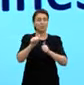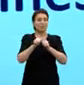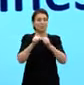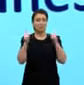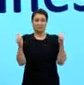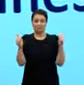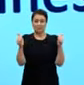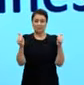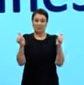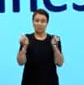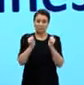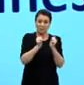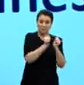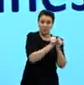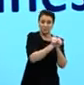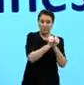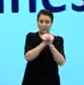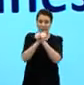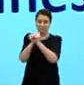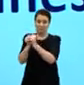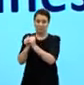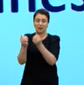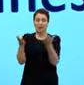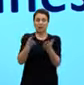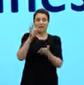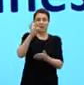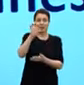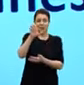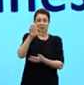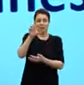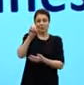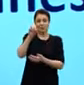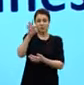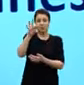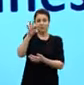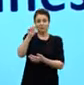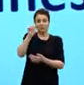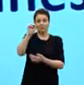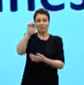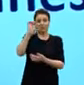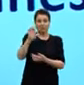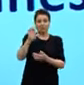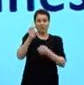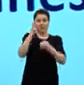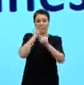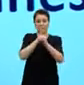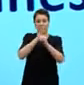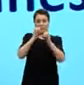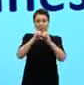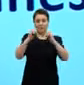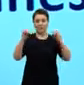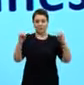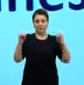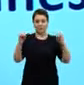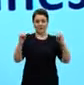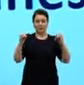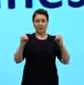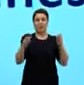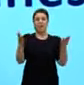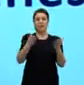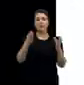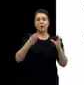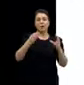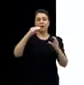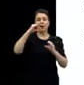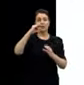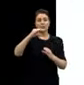homólogos duplicados. Na telófase, a carioteca e o núcleo reaparecem, voltam. E o citoplasma